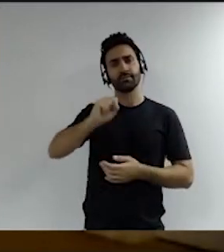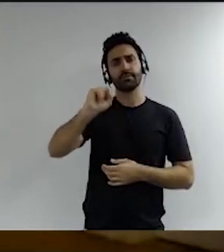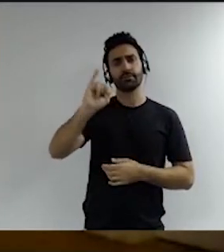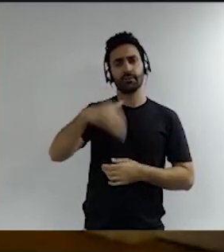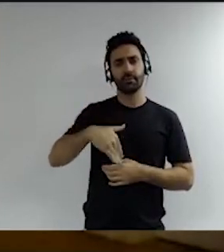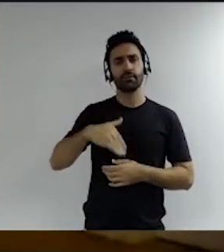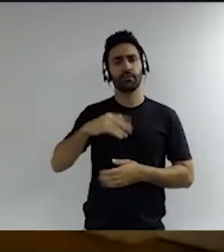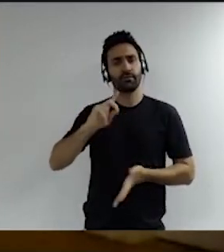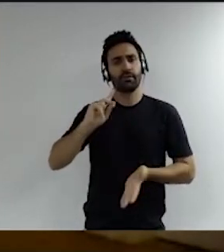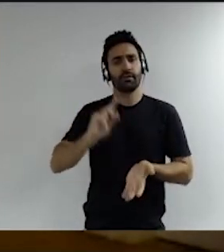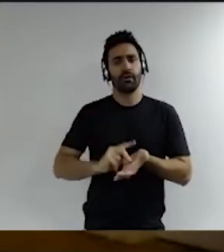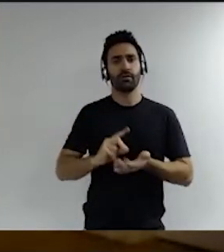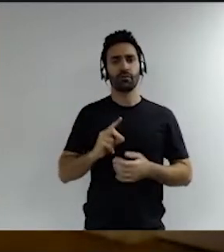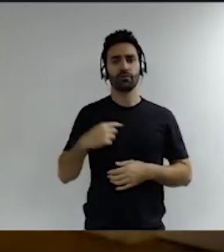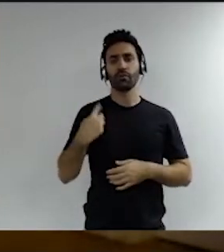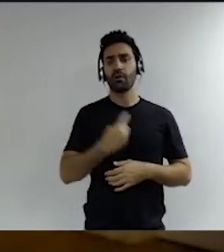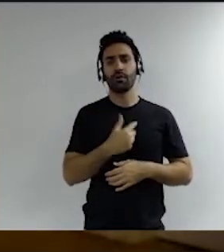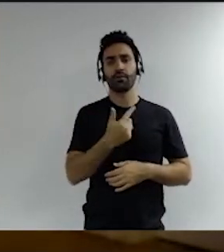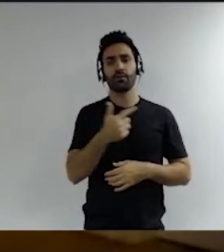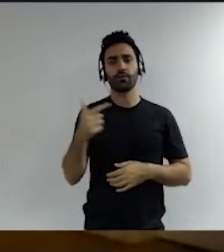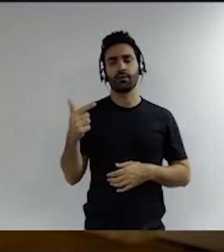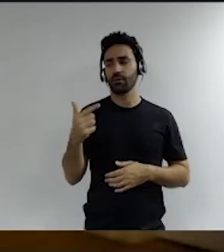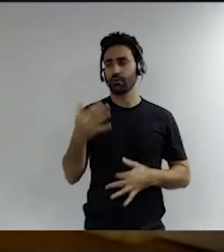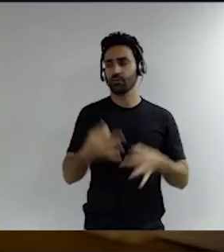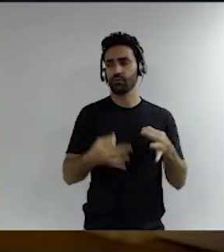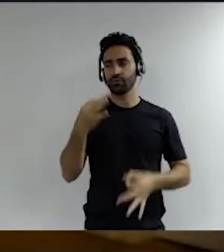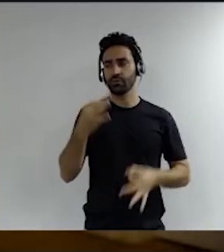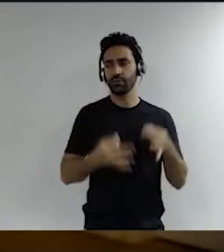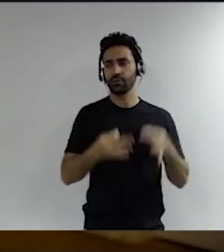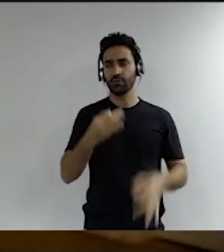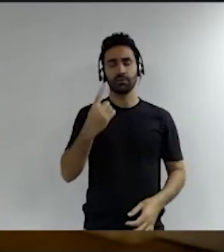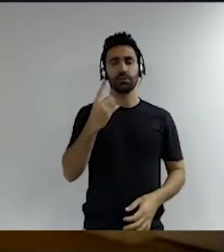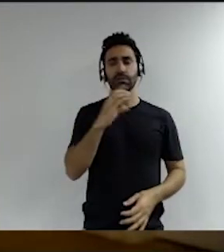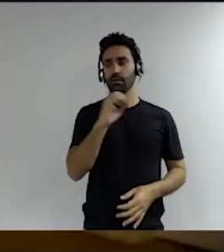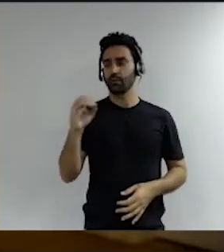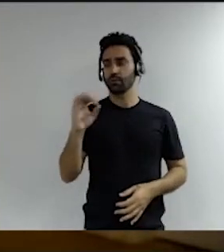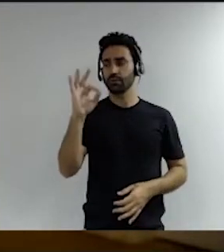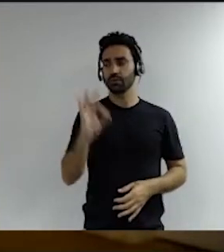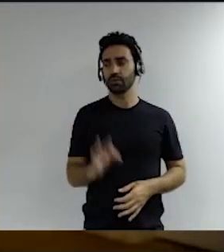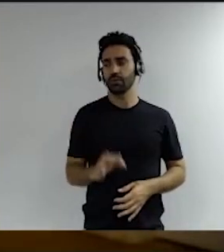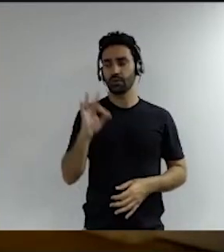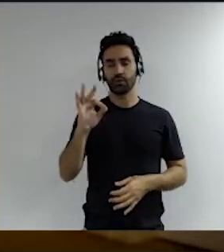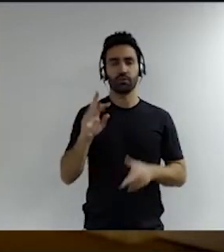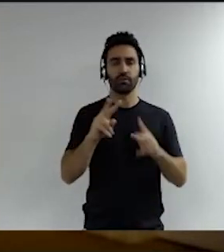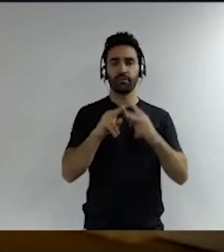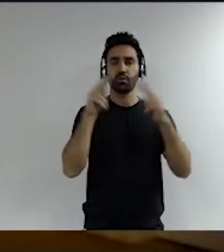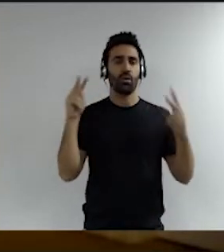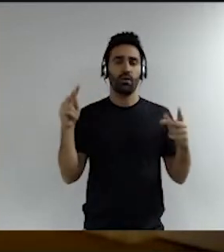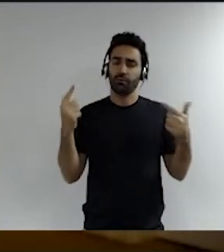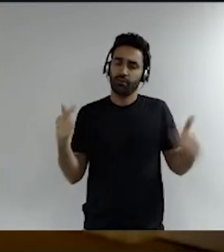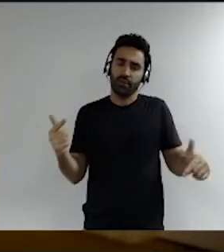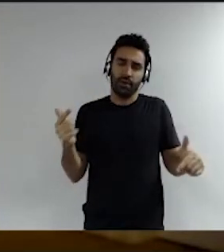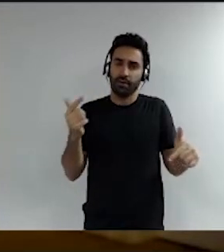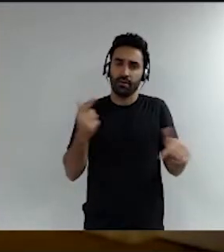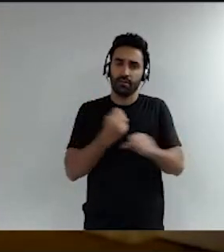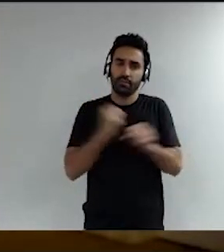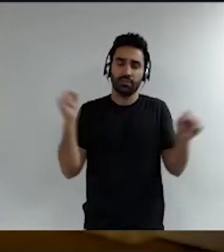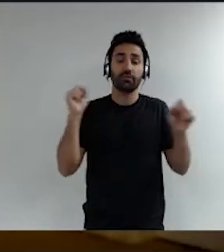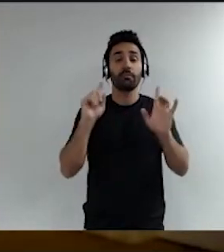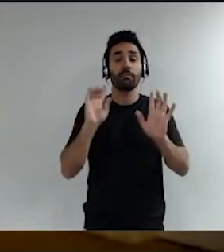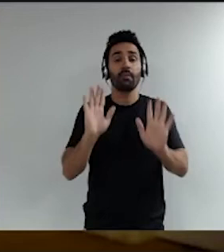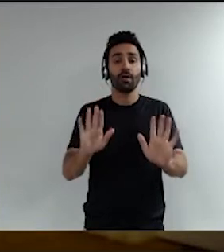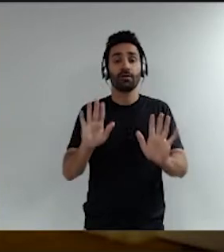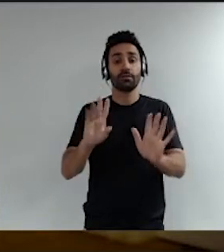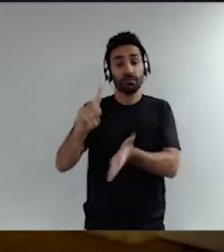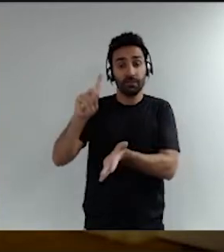que nós não vamos ter uma justiça totalmente virtual ainda, mas, de outro lado, também